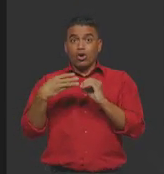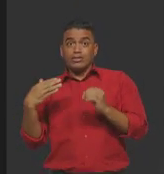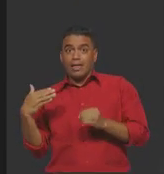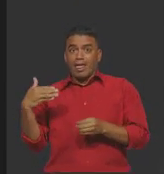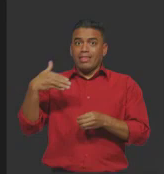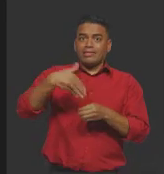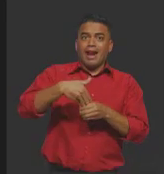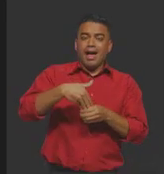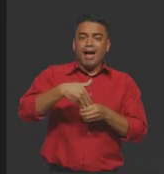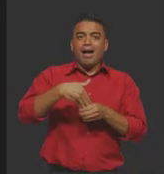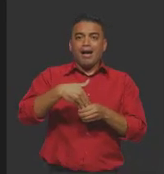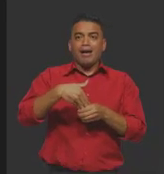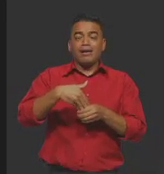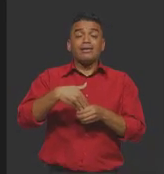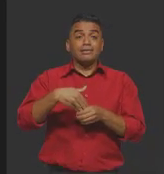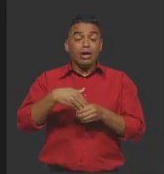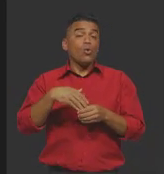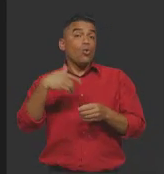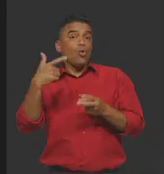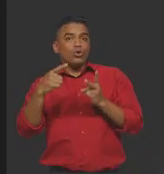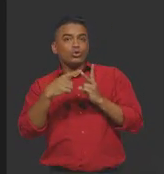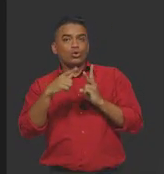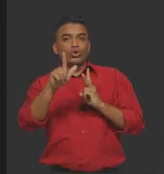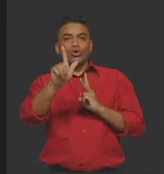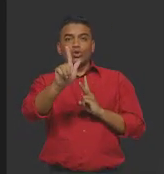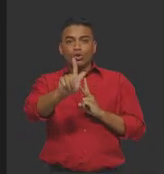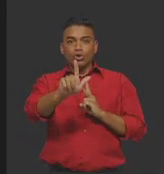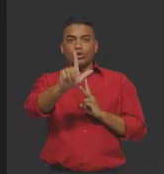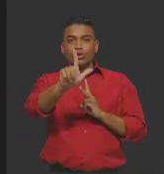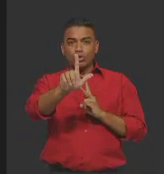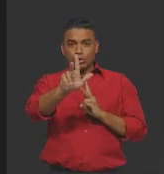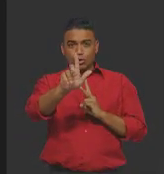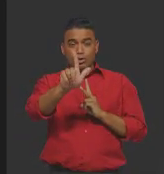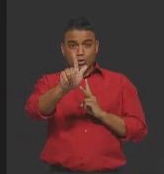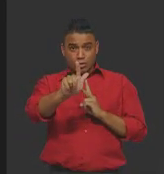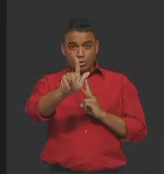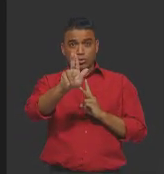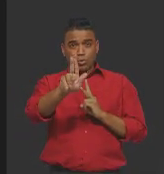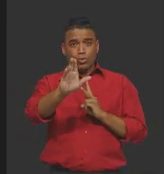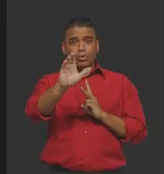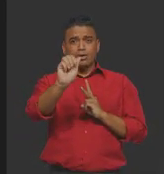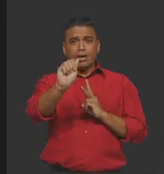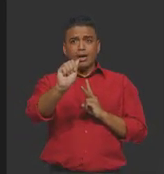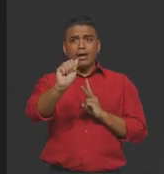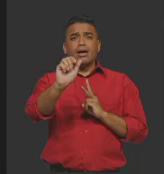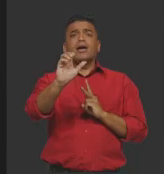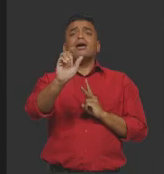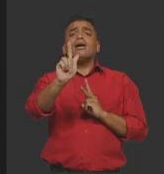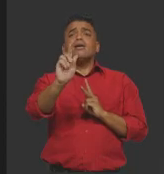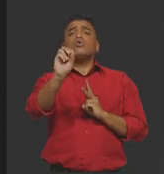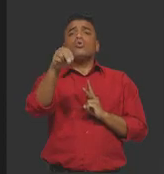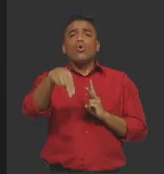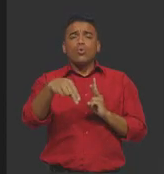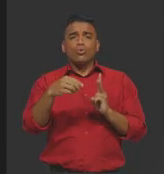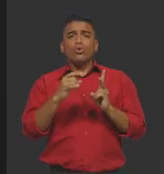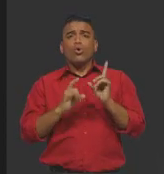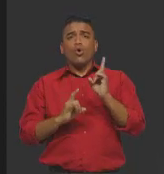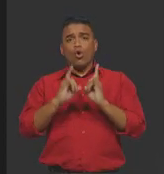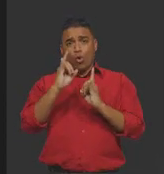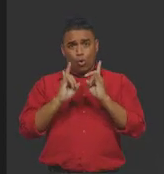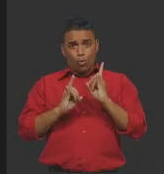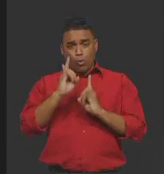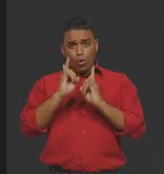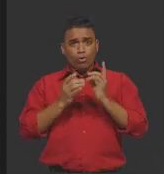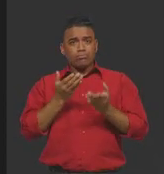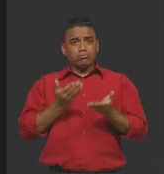o glucagon, ele vai aumentar os níveis de glicose. Então, o que nós temos no pâncreas? Dois hormônios que um